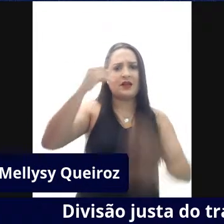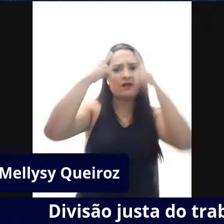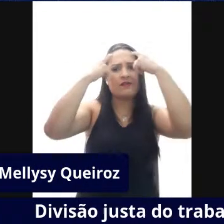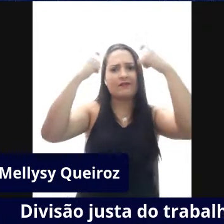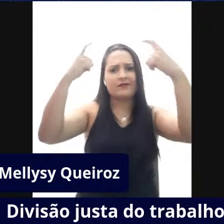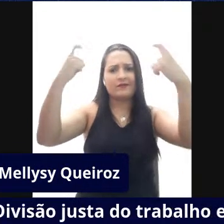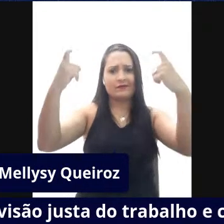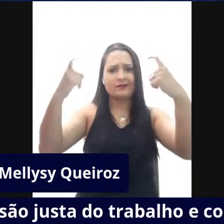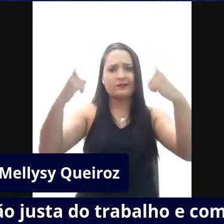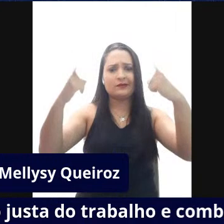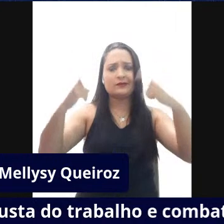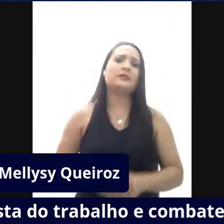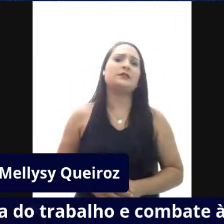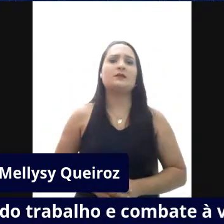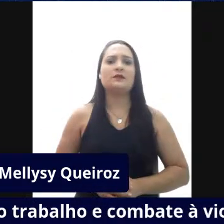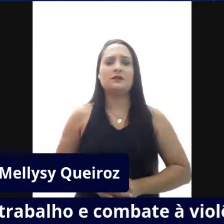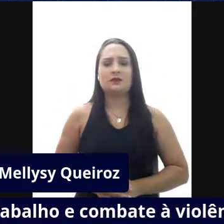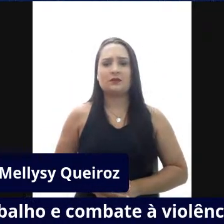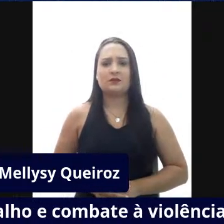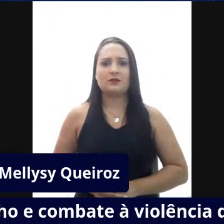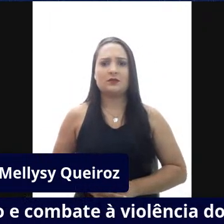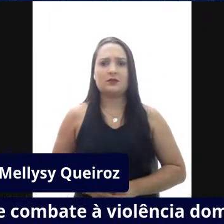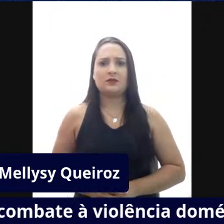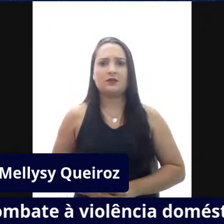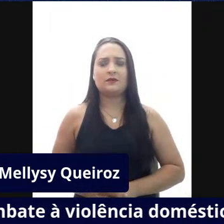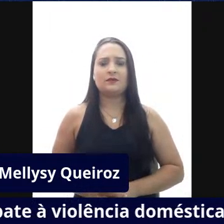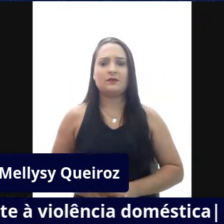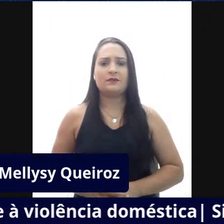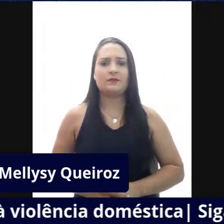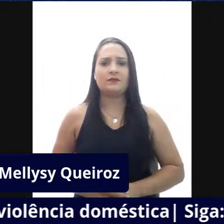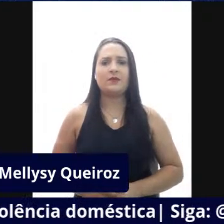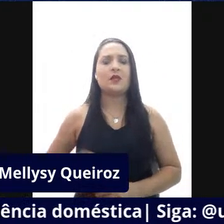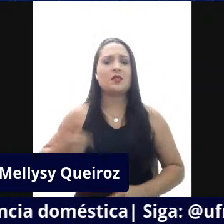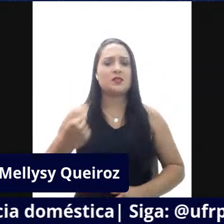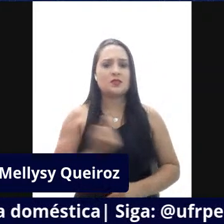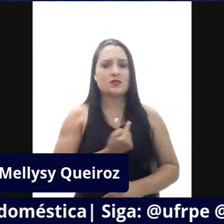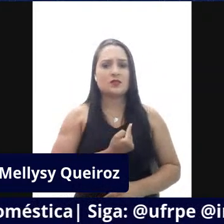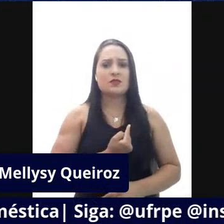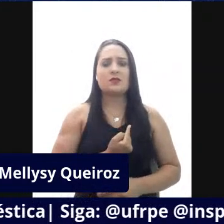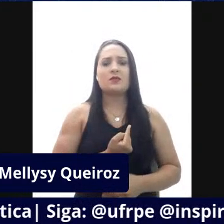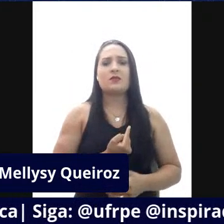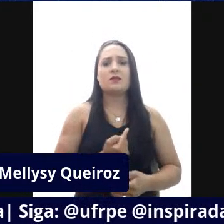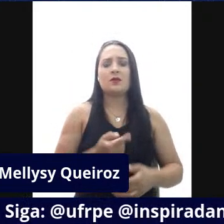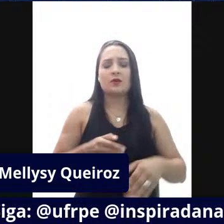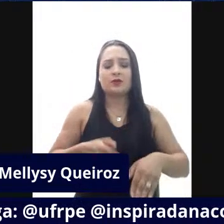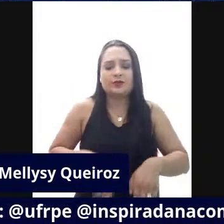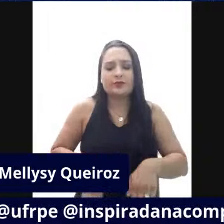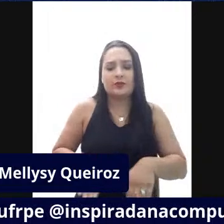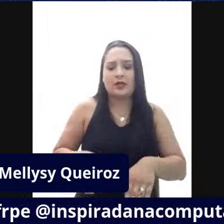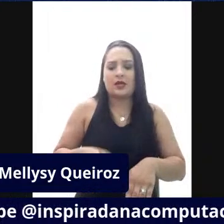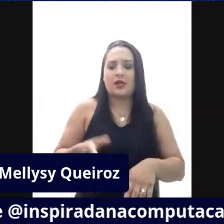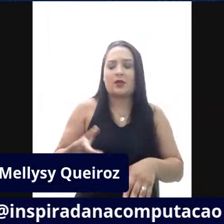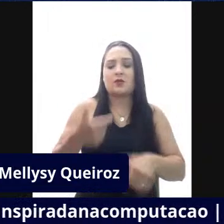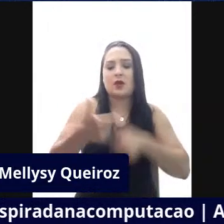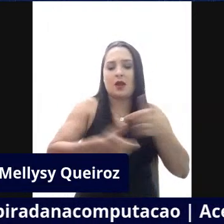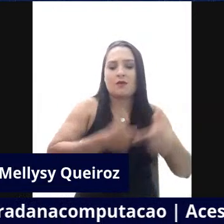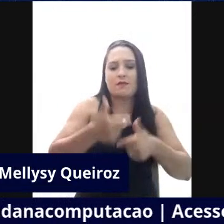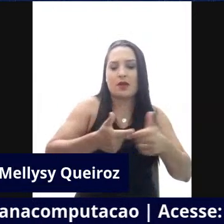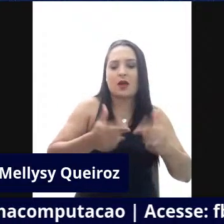conseguir avançar numa divisão justa do trabalho doméstico e para que a gente tenha